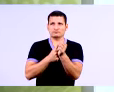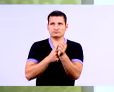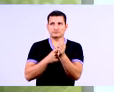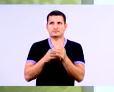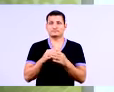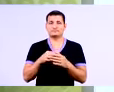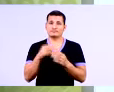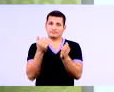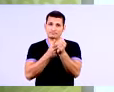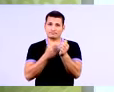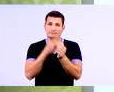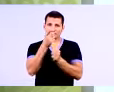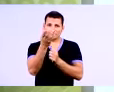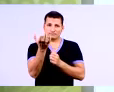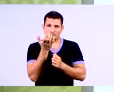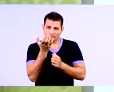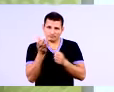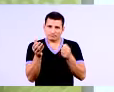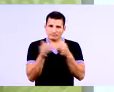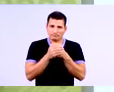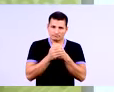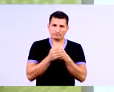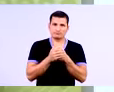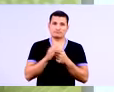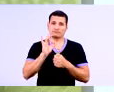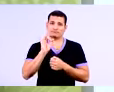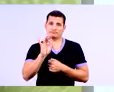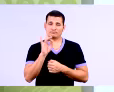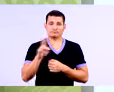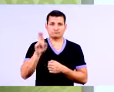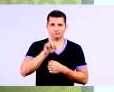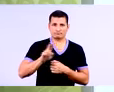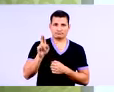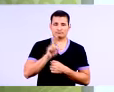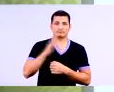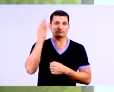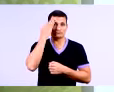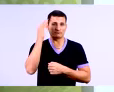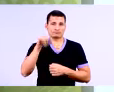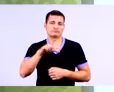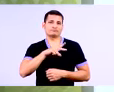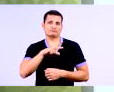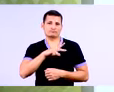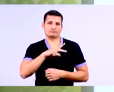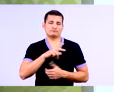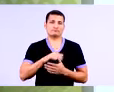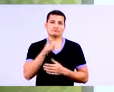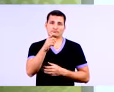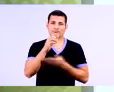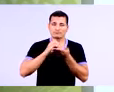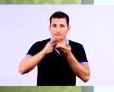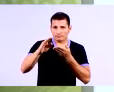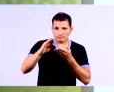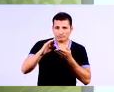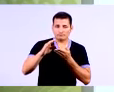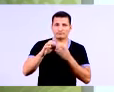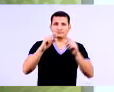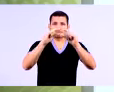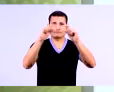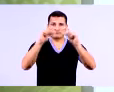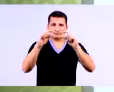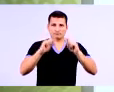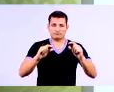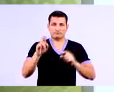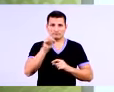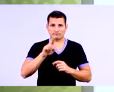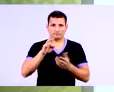senha você quer esconder, você quer que só o usuário saiba. E quando você envia um formulário utilizando o método GET,